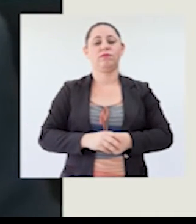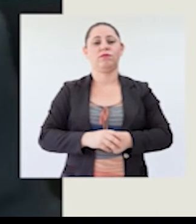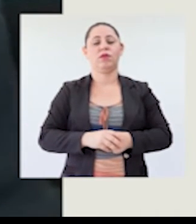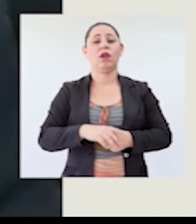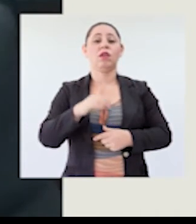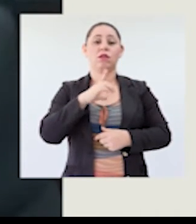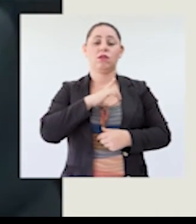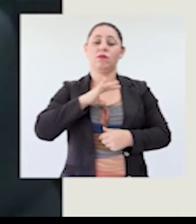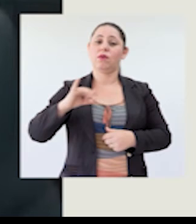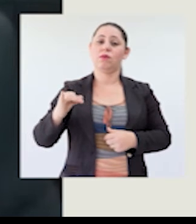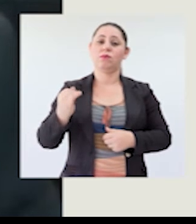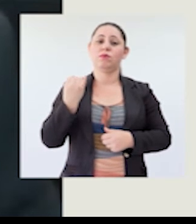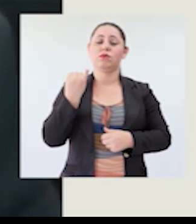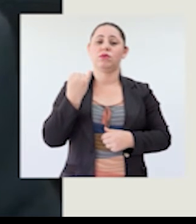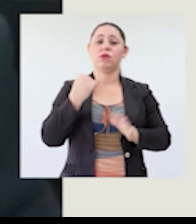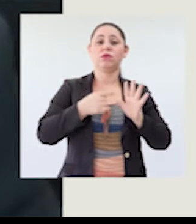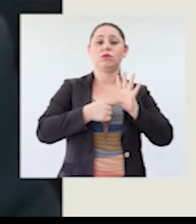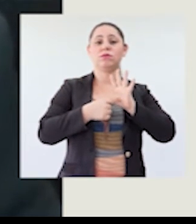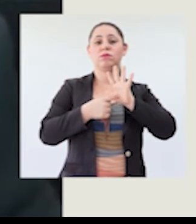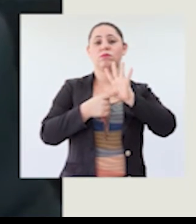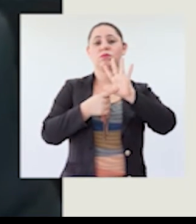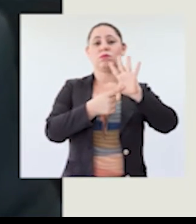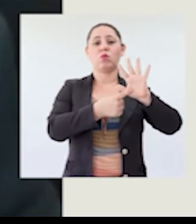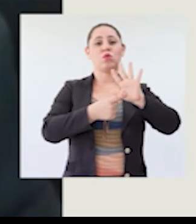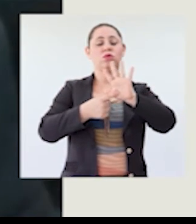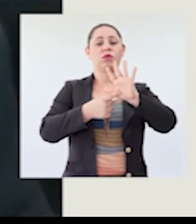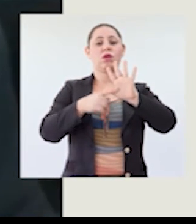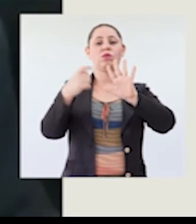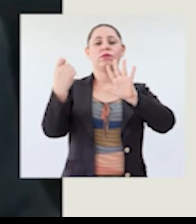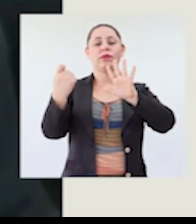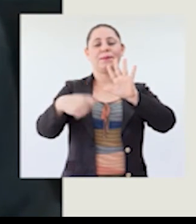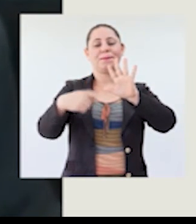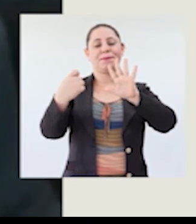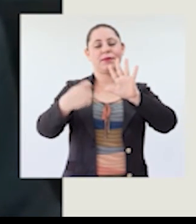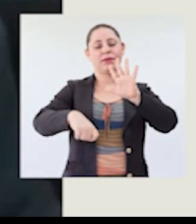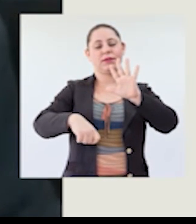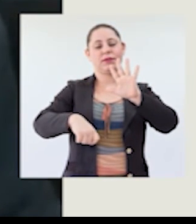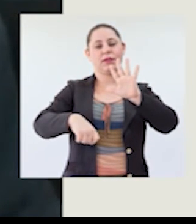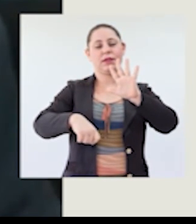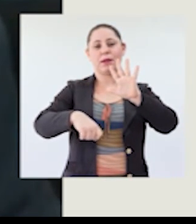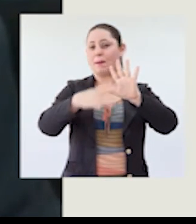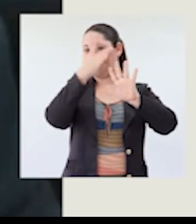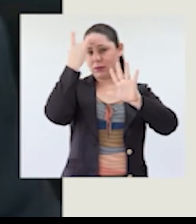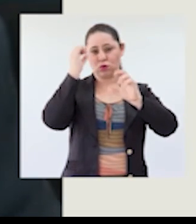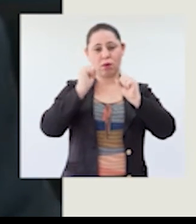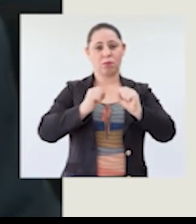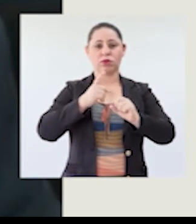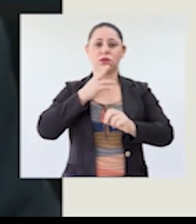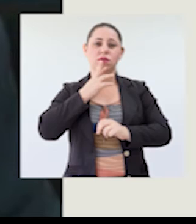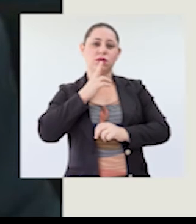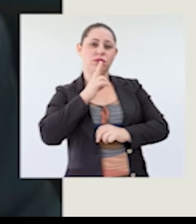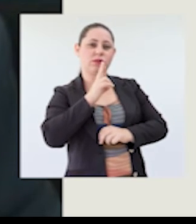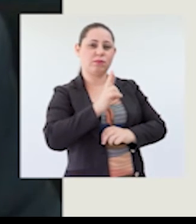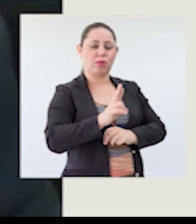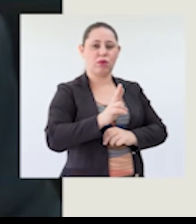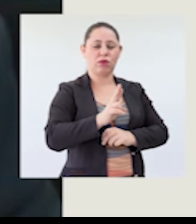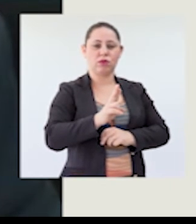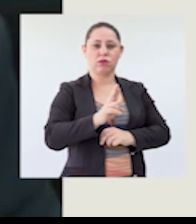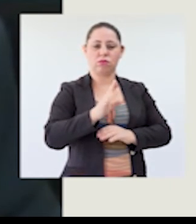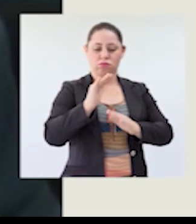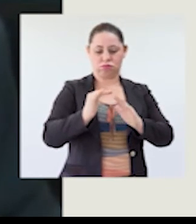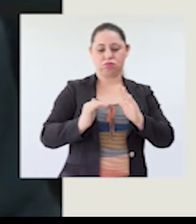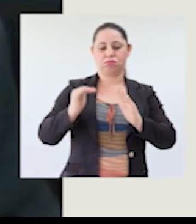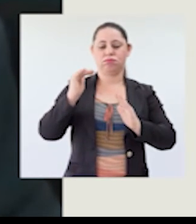videoconferência, e nós tivemos a oportunidade de mostrar as necessidades, né, para que pudéssemos dar uma resposta